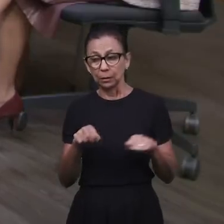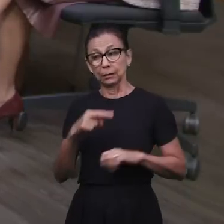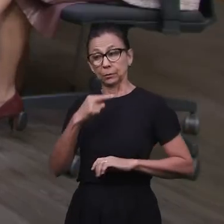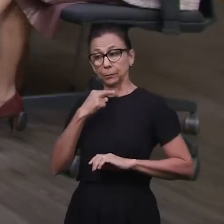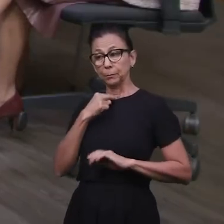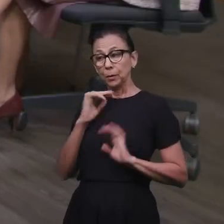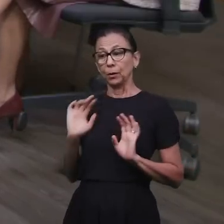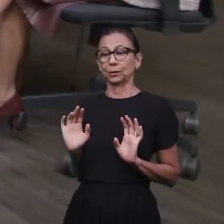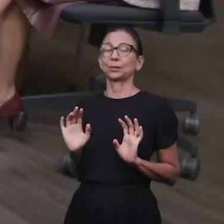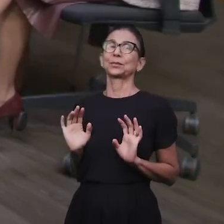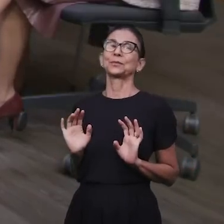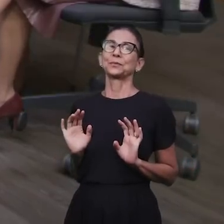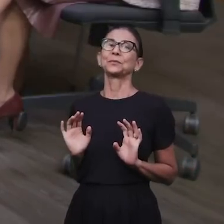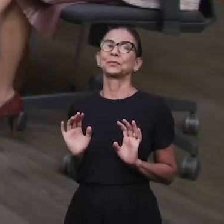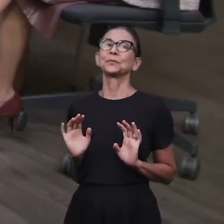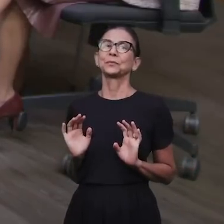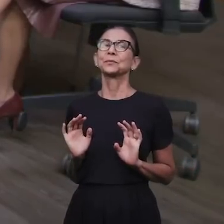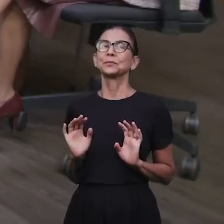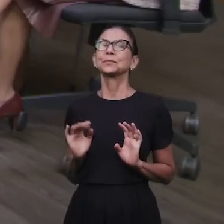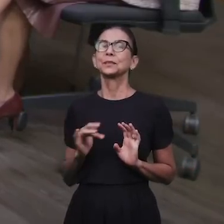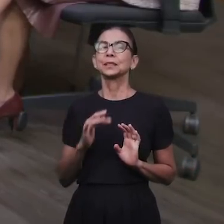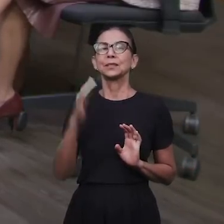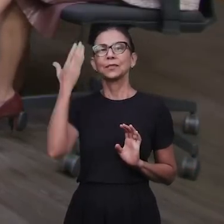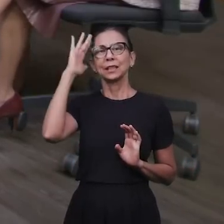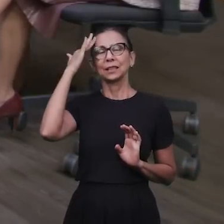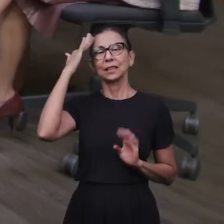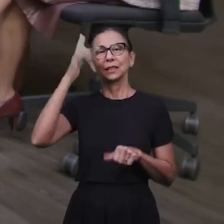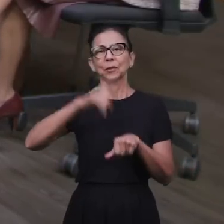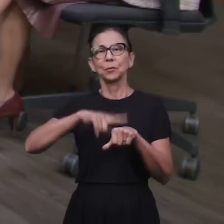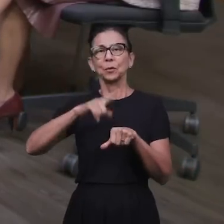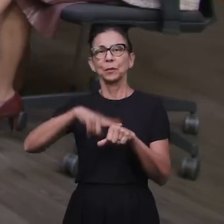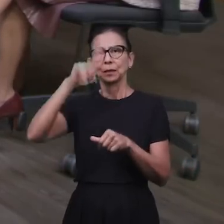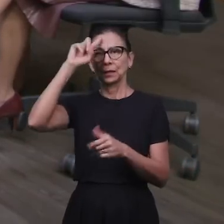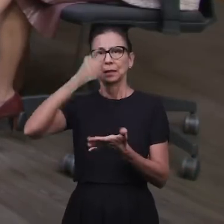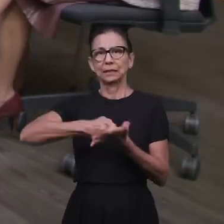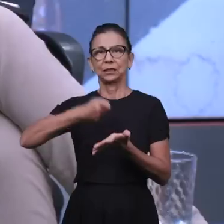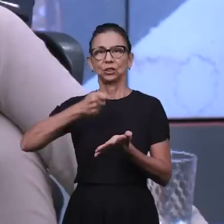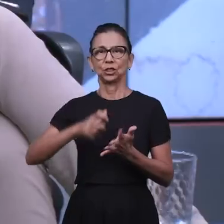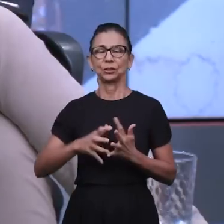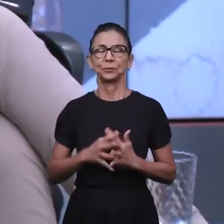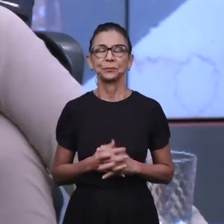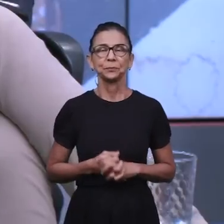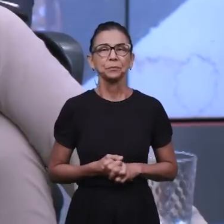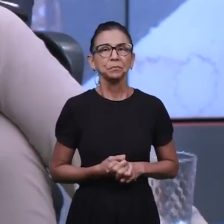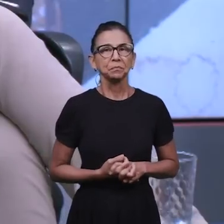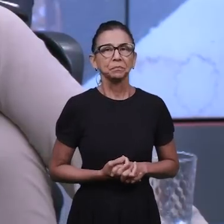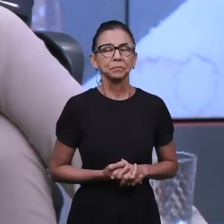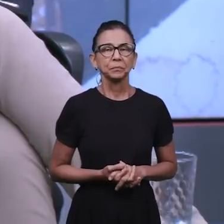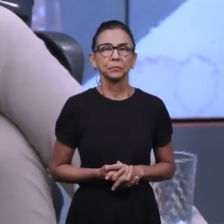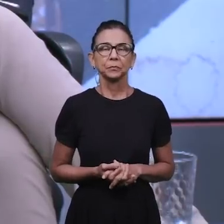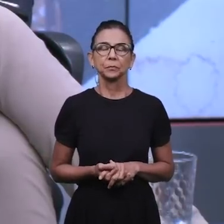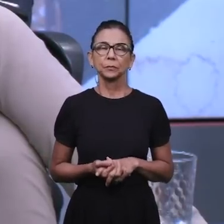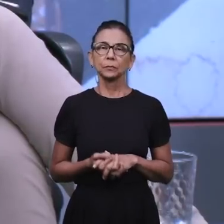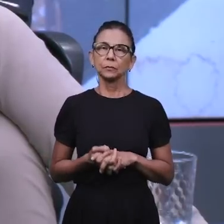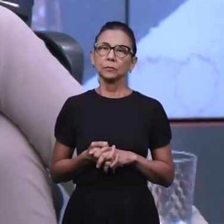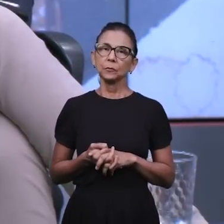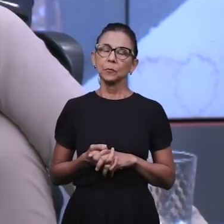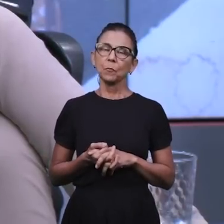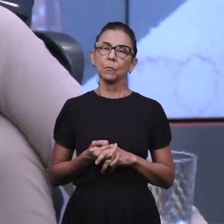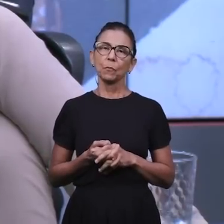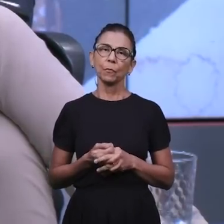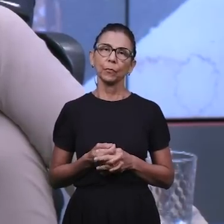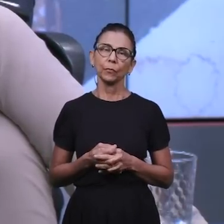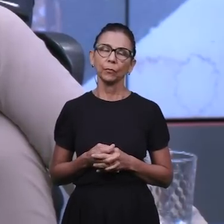discernimento nas suas decisões. É quando se percebe no seu exterior aquilo que está cheio o seu